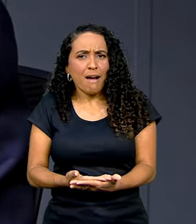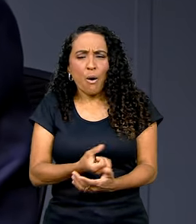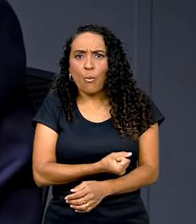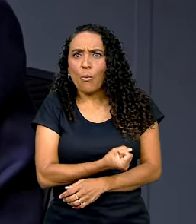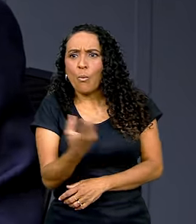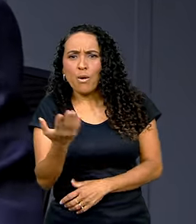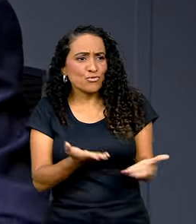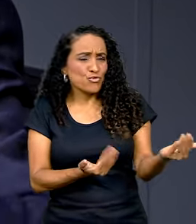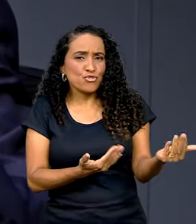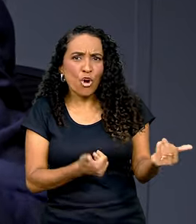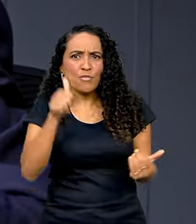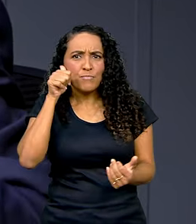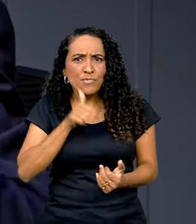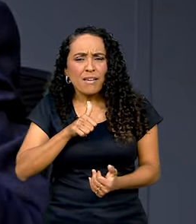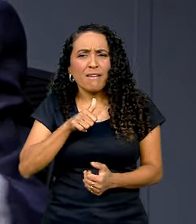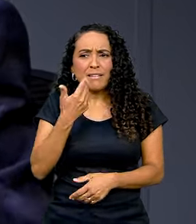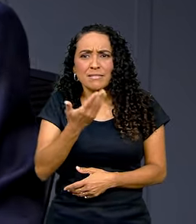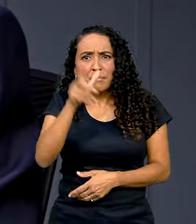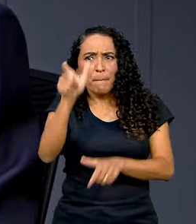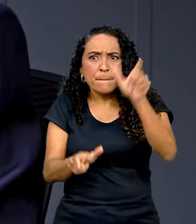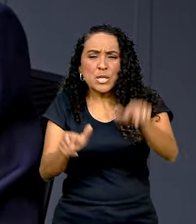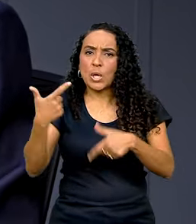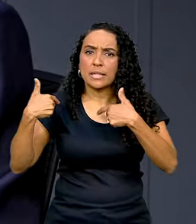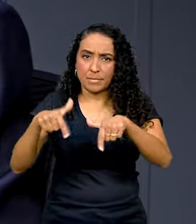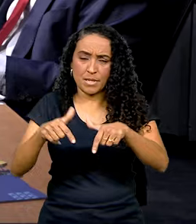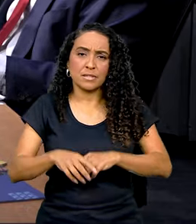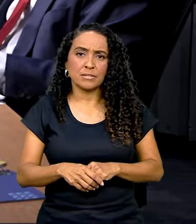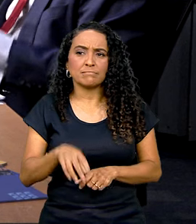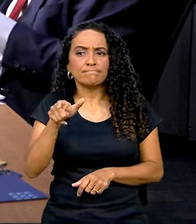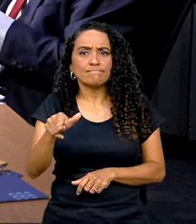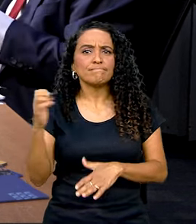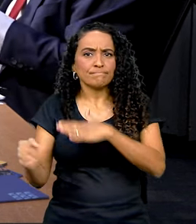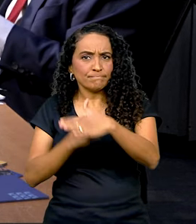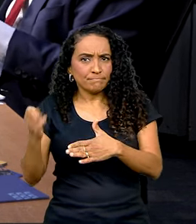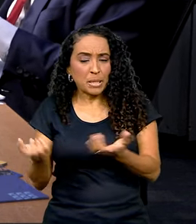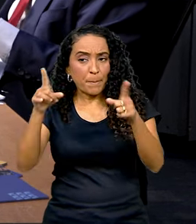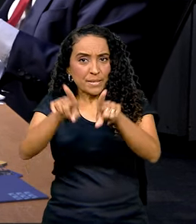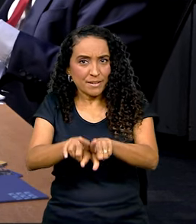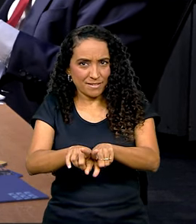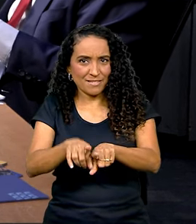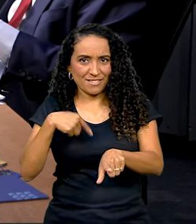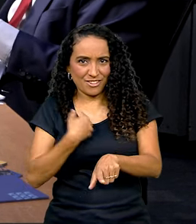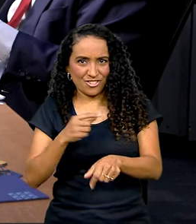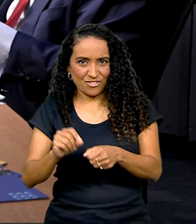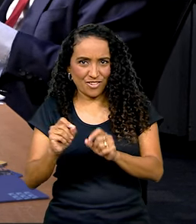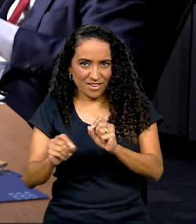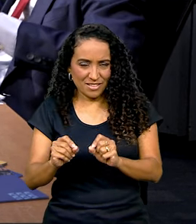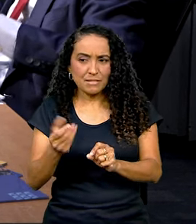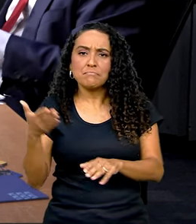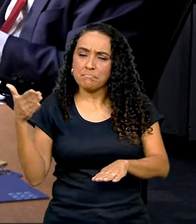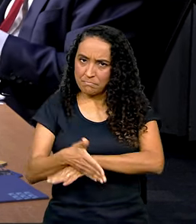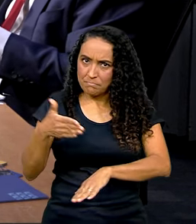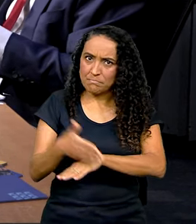a quantidade de jovens de mulheres de pessoas ali trabalhando aquela empresa na Parceria que a gente faz